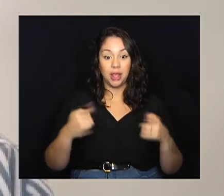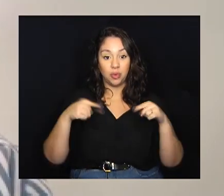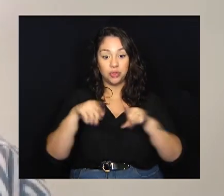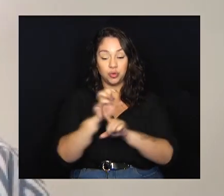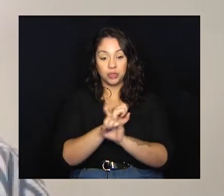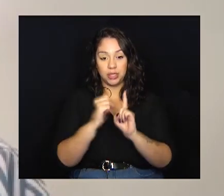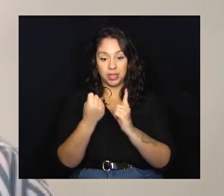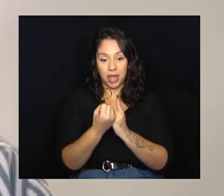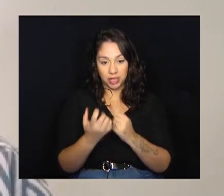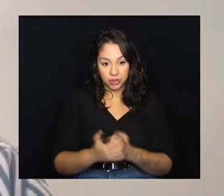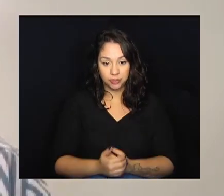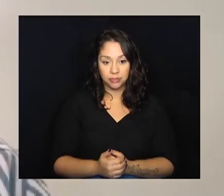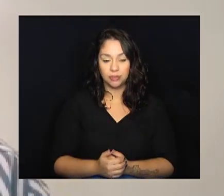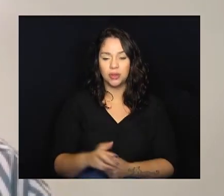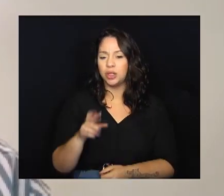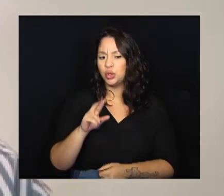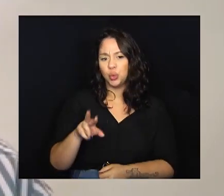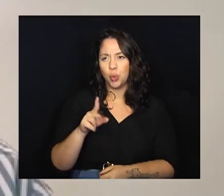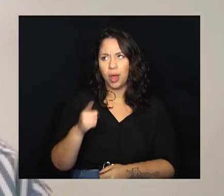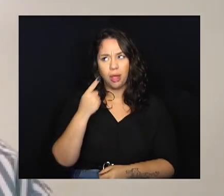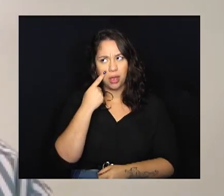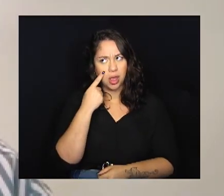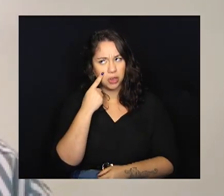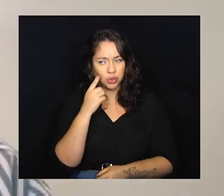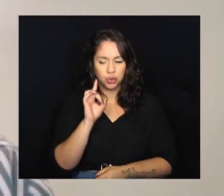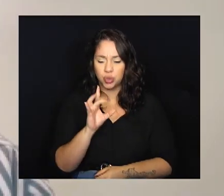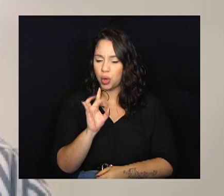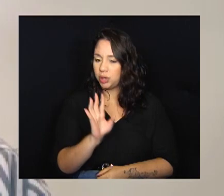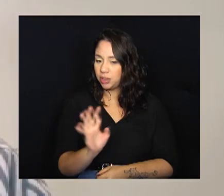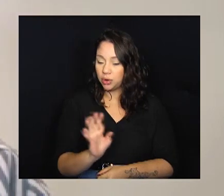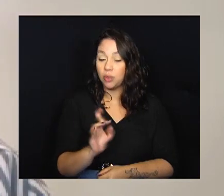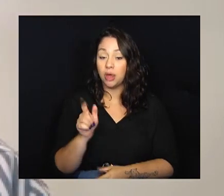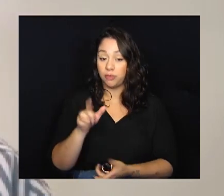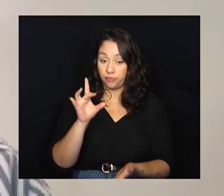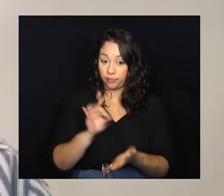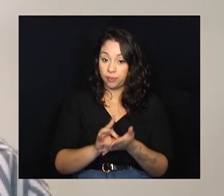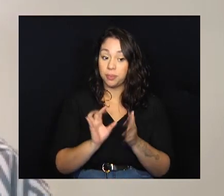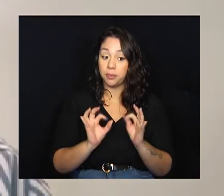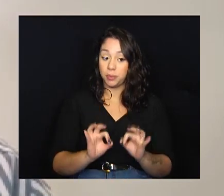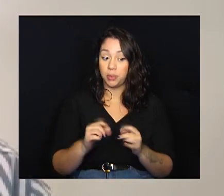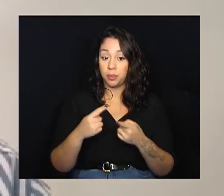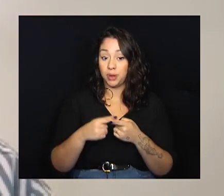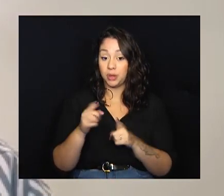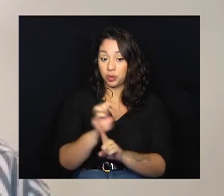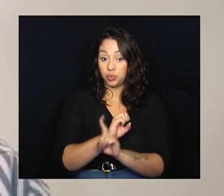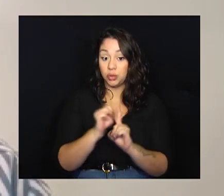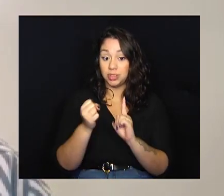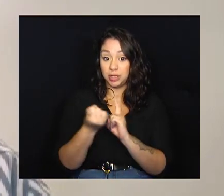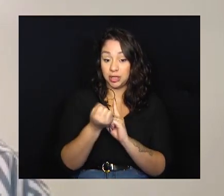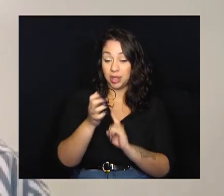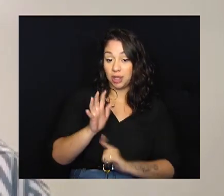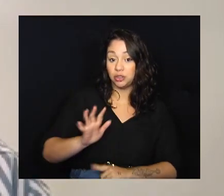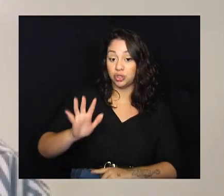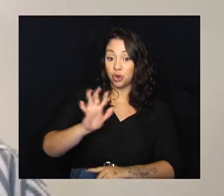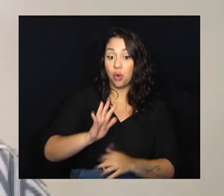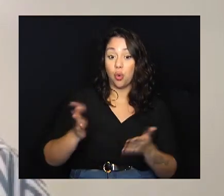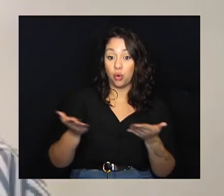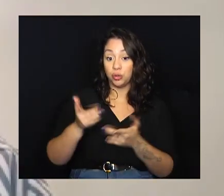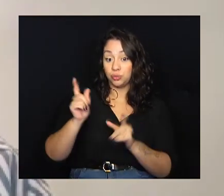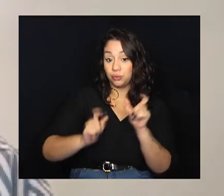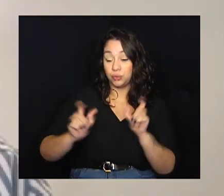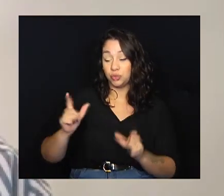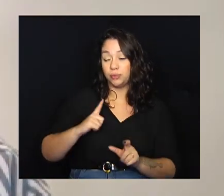e não não é uma impressão Na verdade o que acontece é que por uma questão social as pessoas hoje elas têm